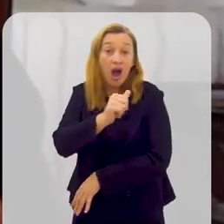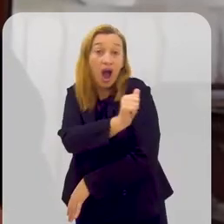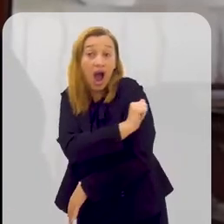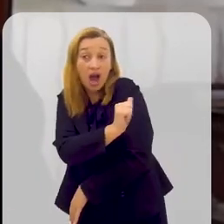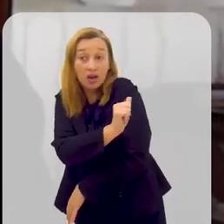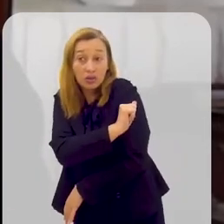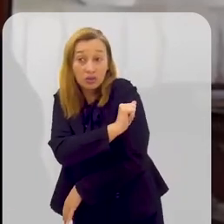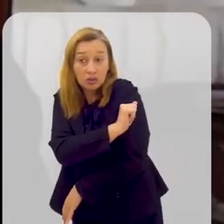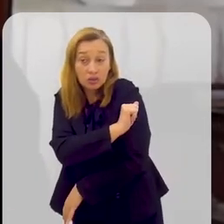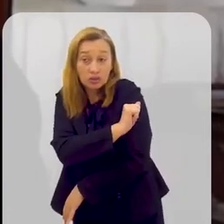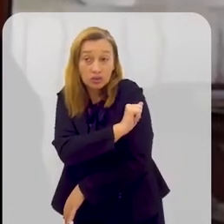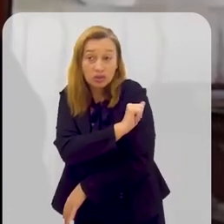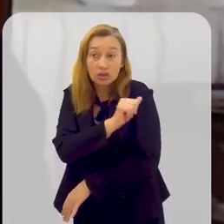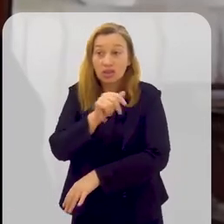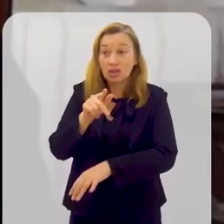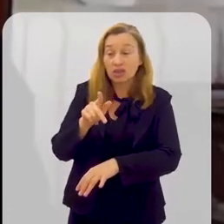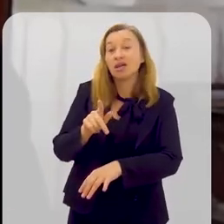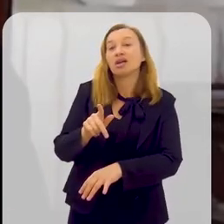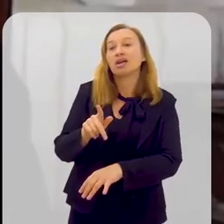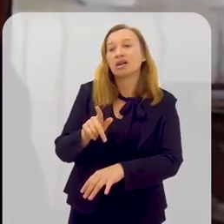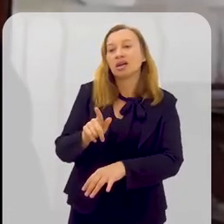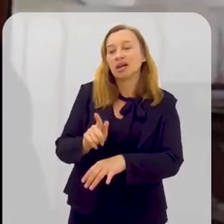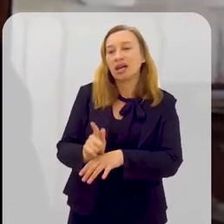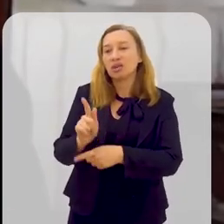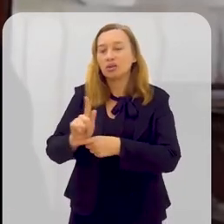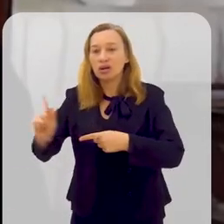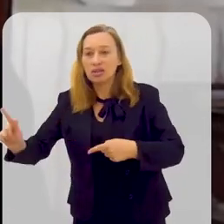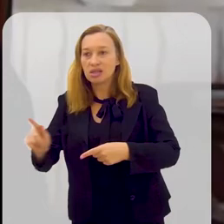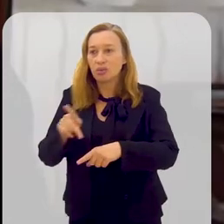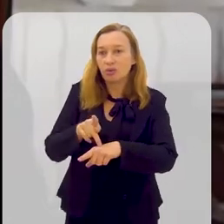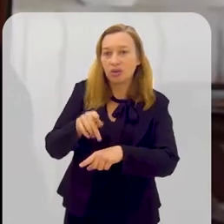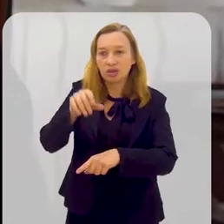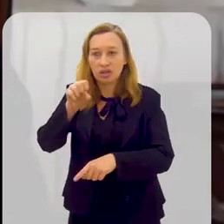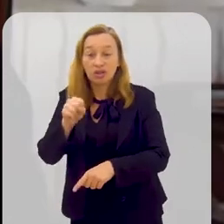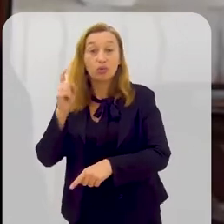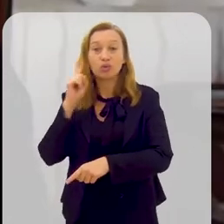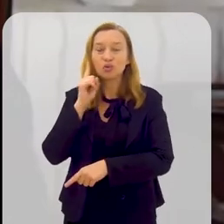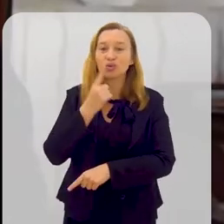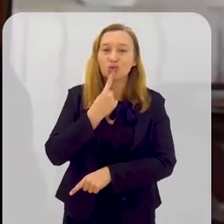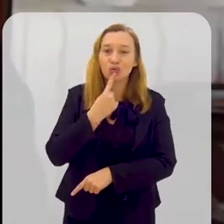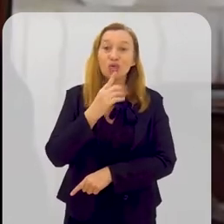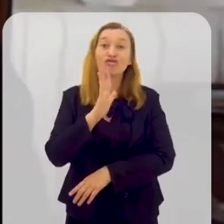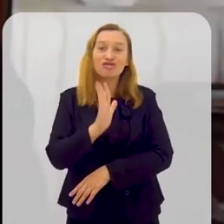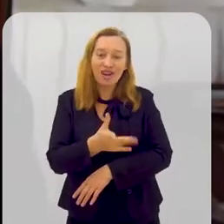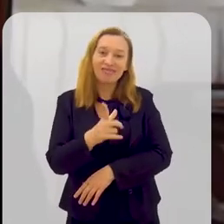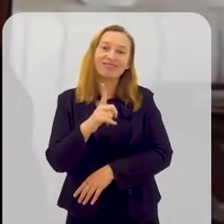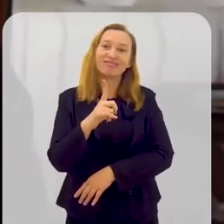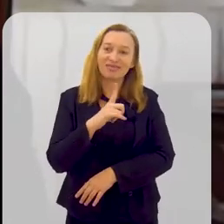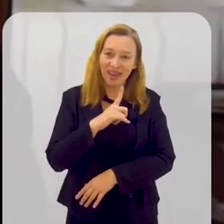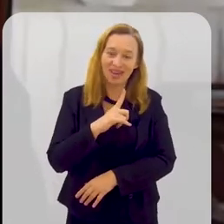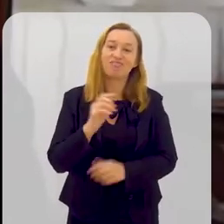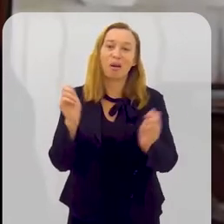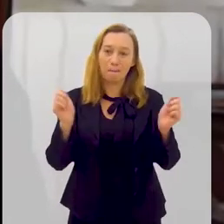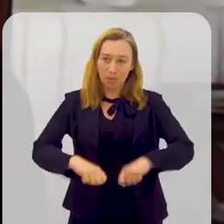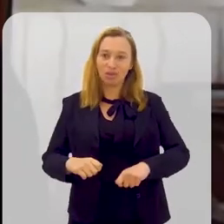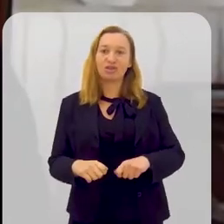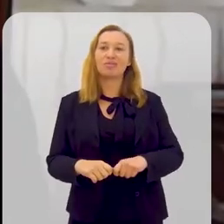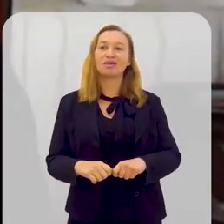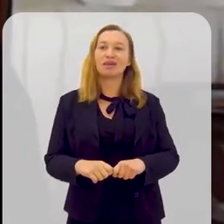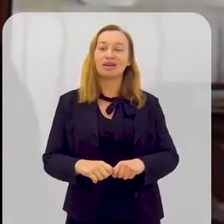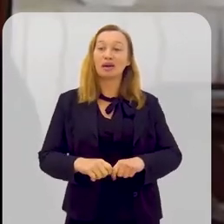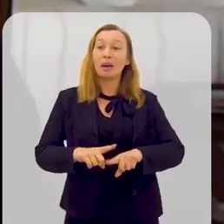seja para alunos de graduação ou de pós-graduação surdos Então já Há